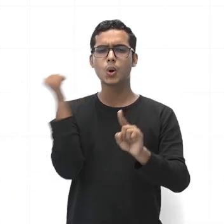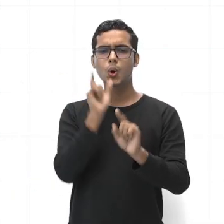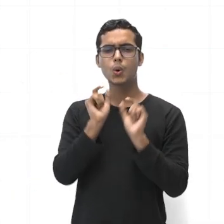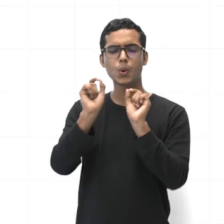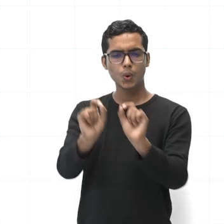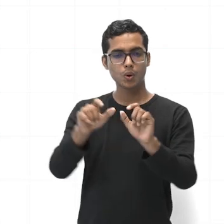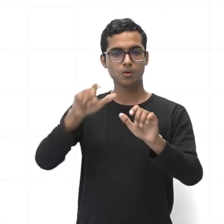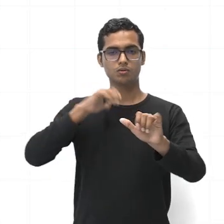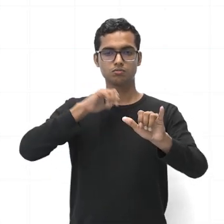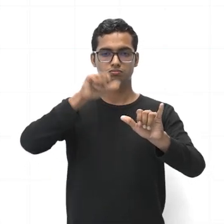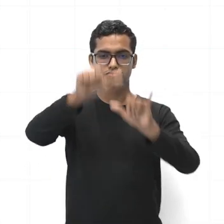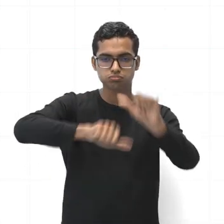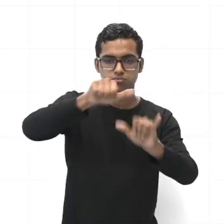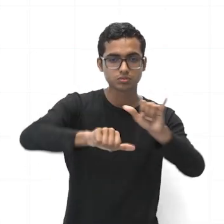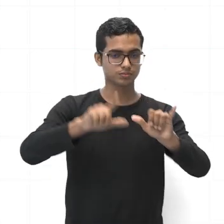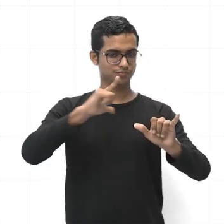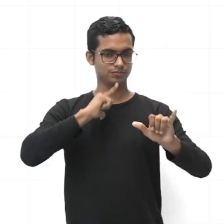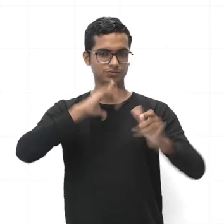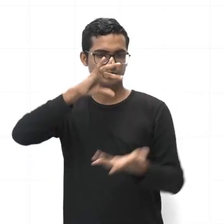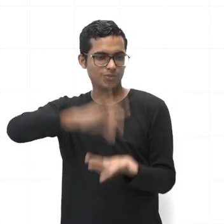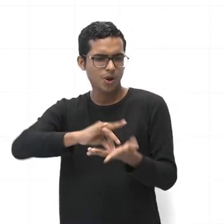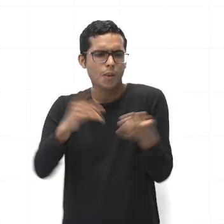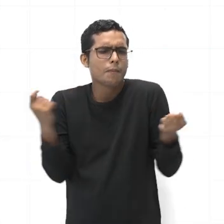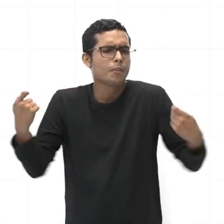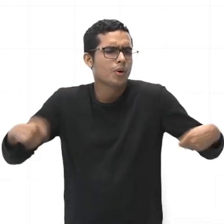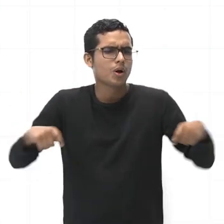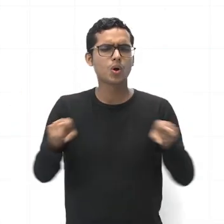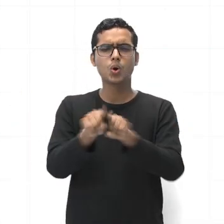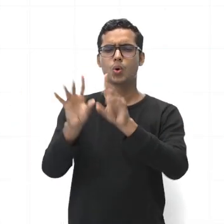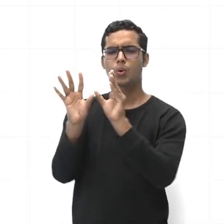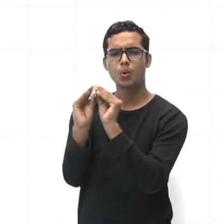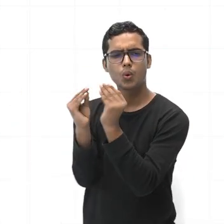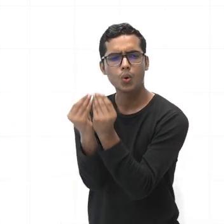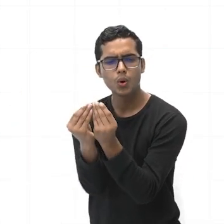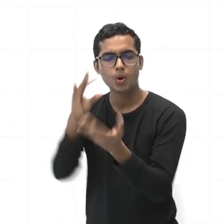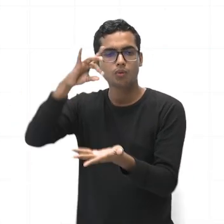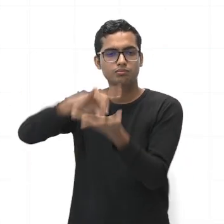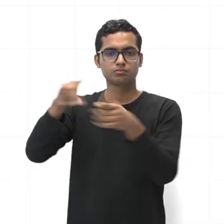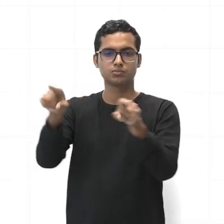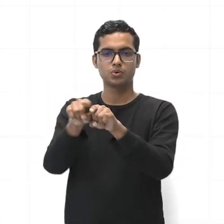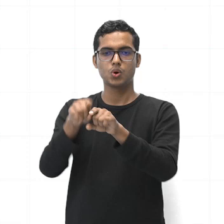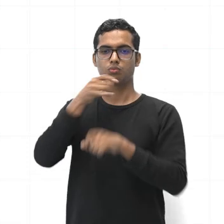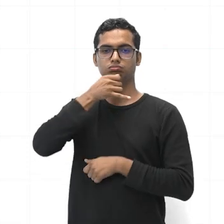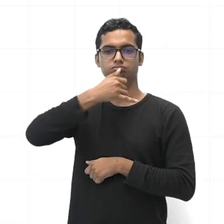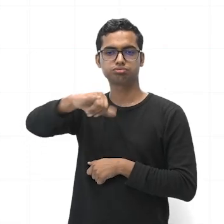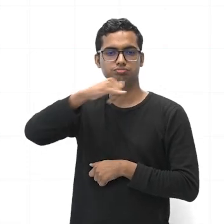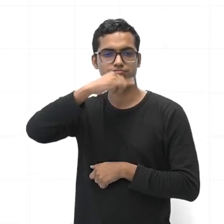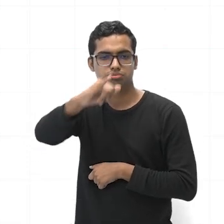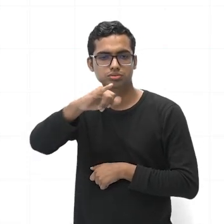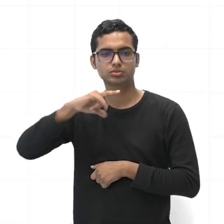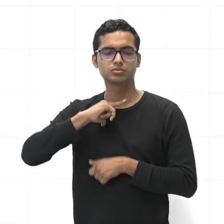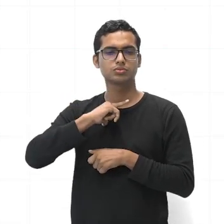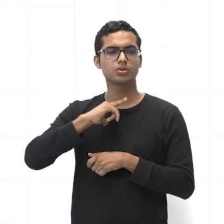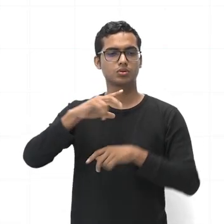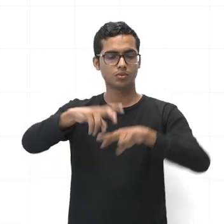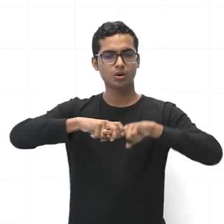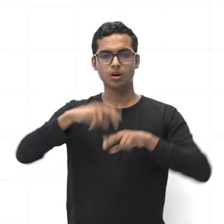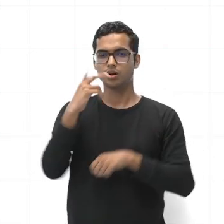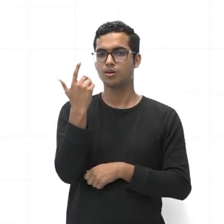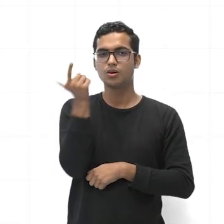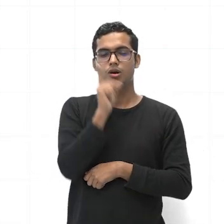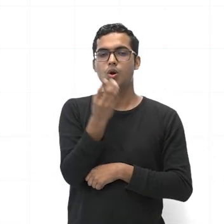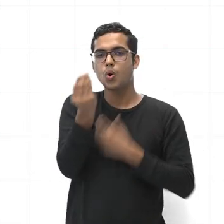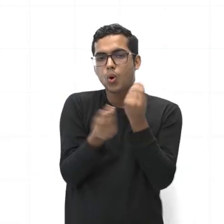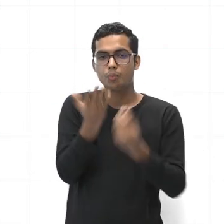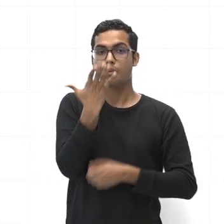essas reações ocorram, são necessários substratos energéticos que são provenientes